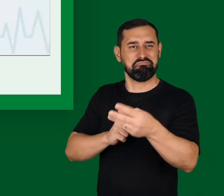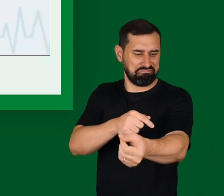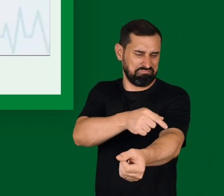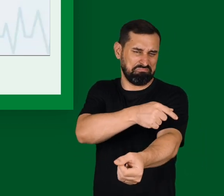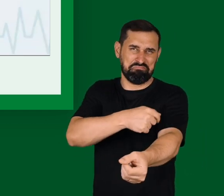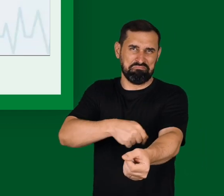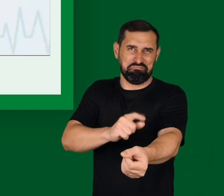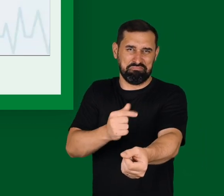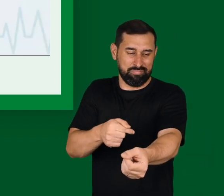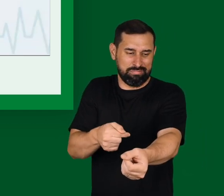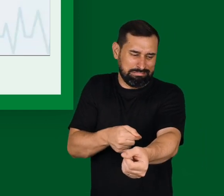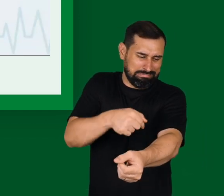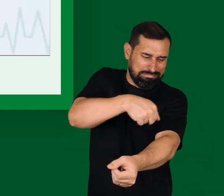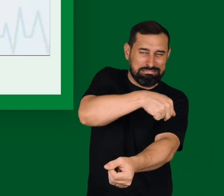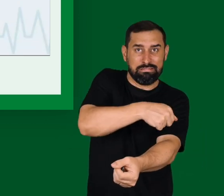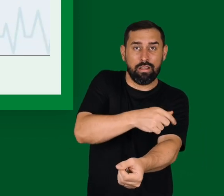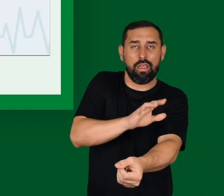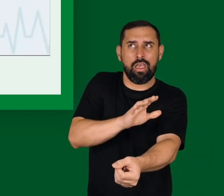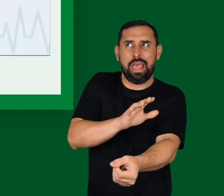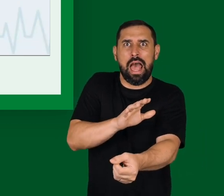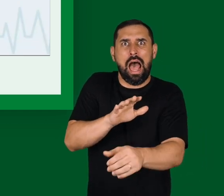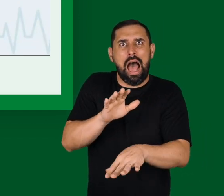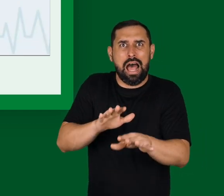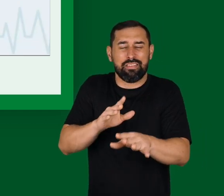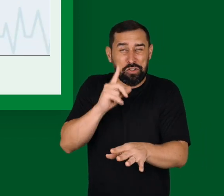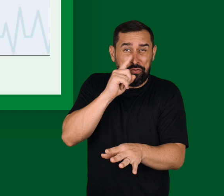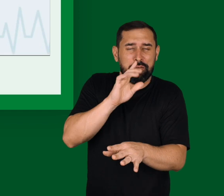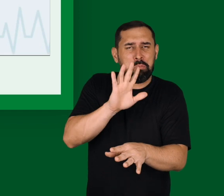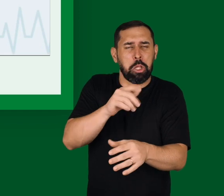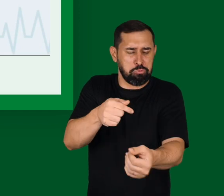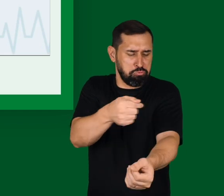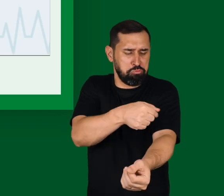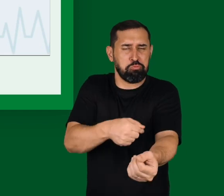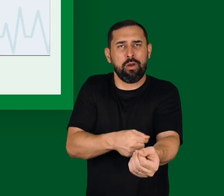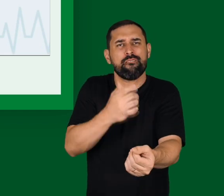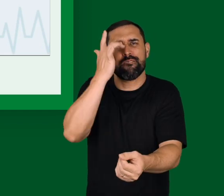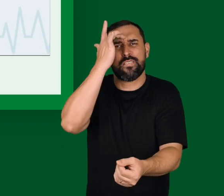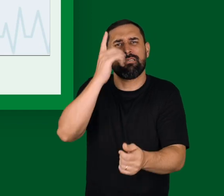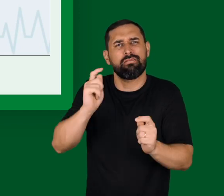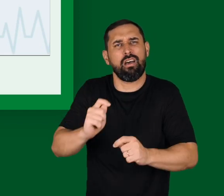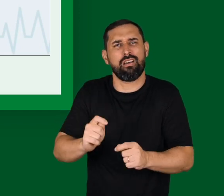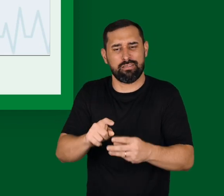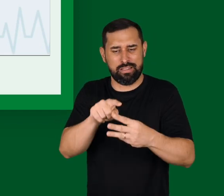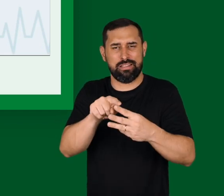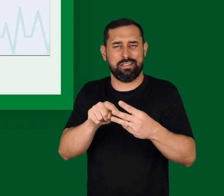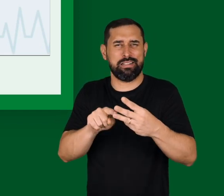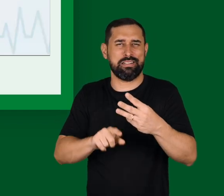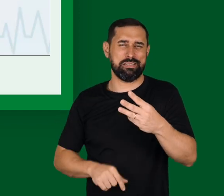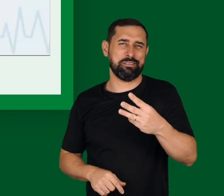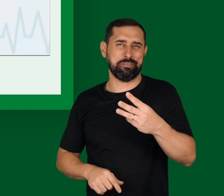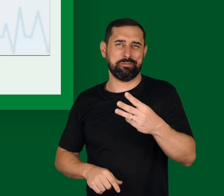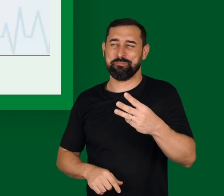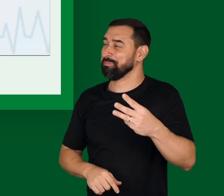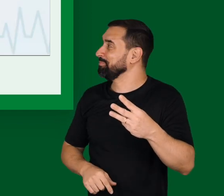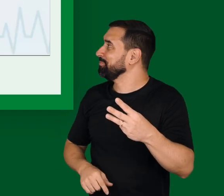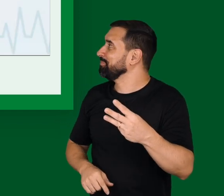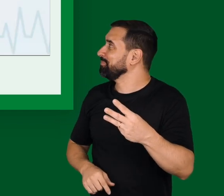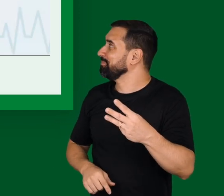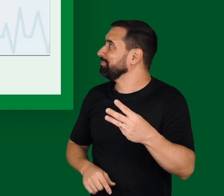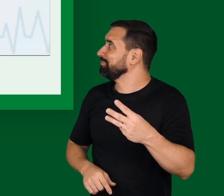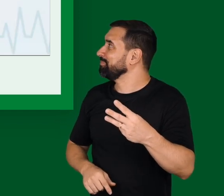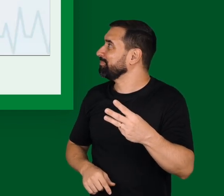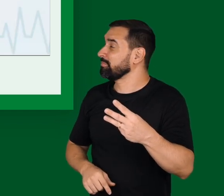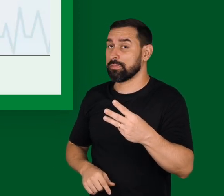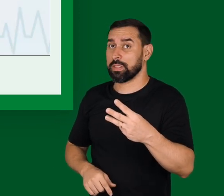ótimo lugar, e a fossa cubital, que é desconfortável, mas é muito fácil de punção nas crianças, tá?